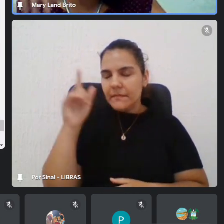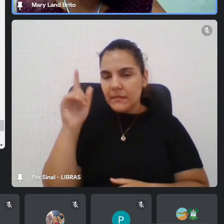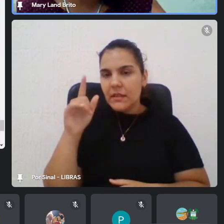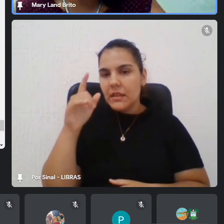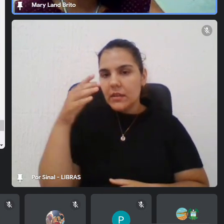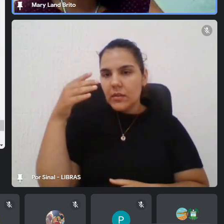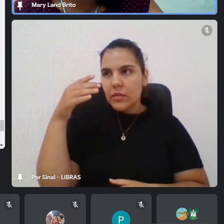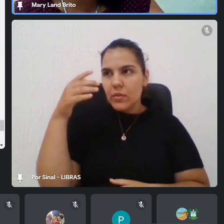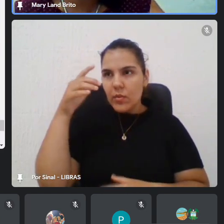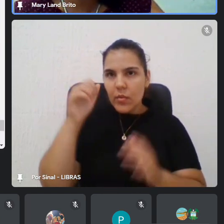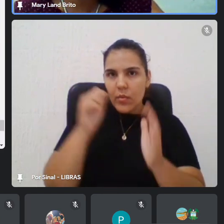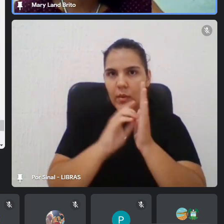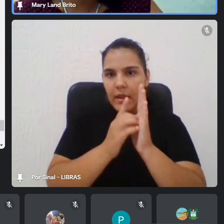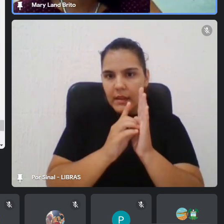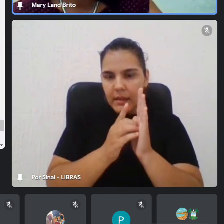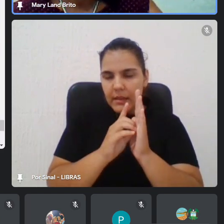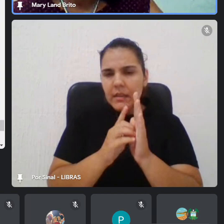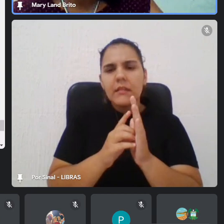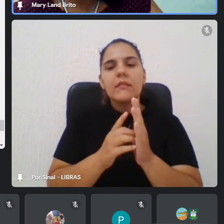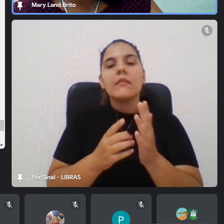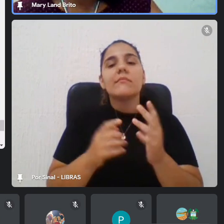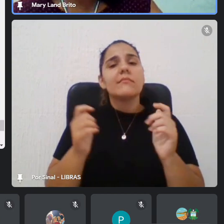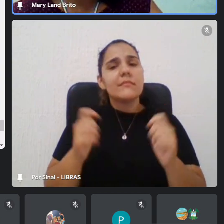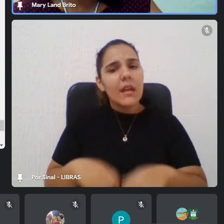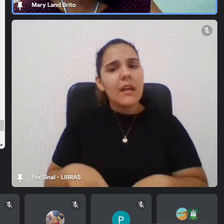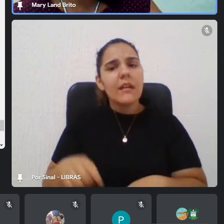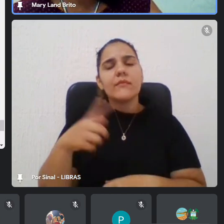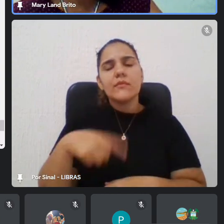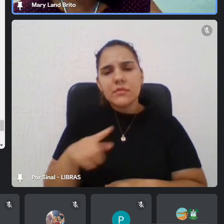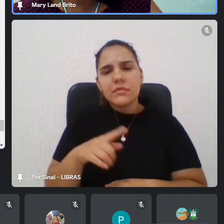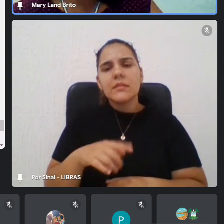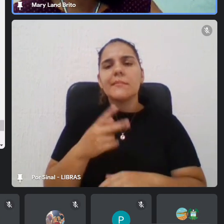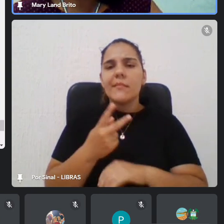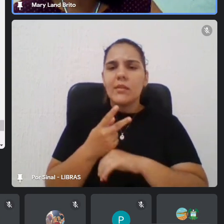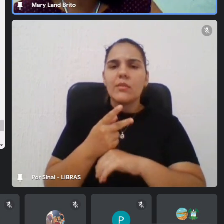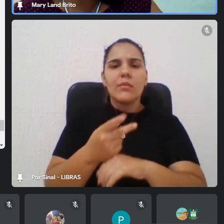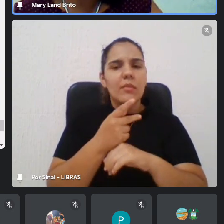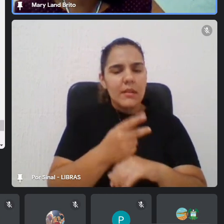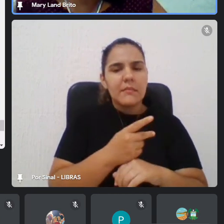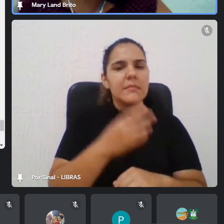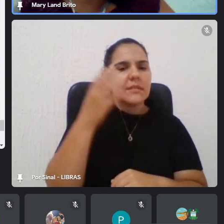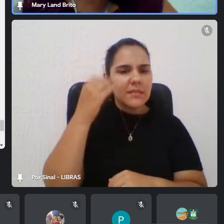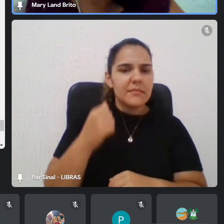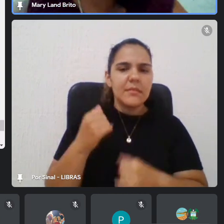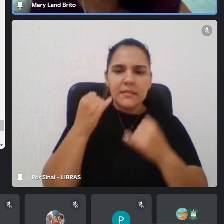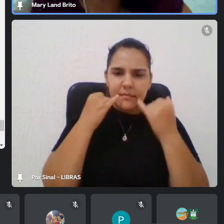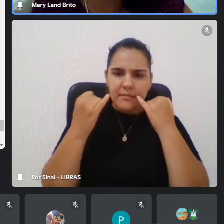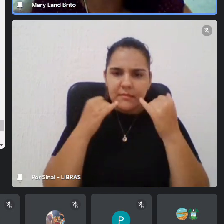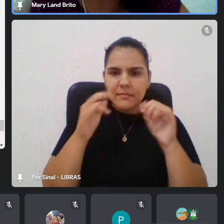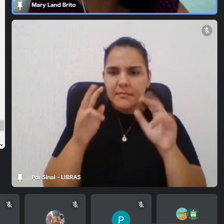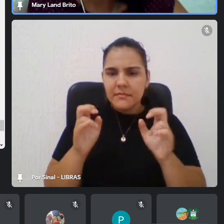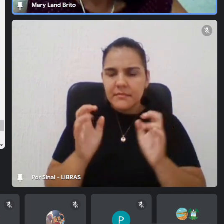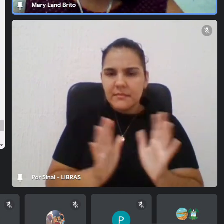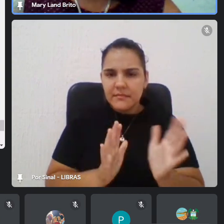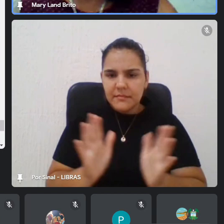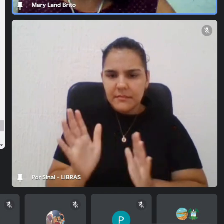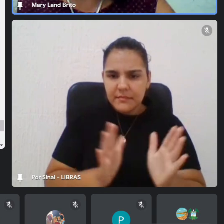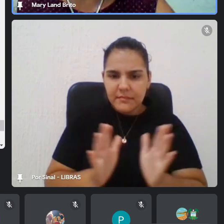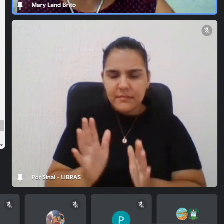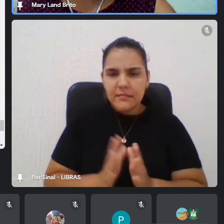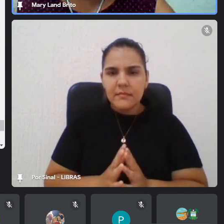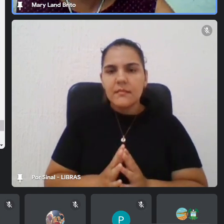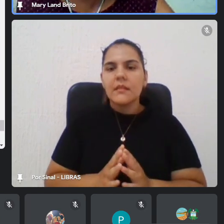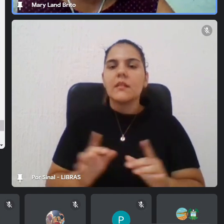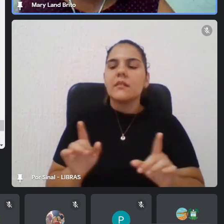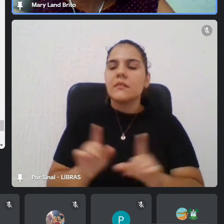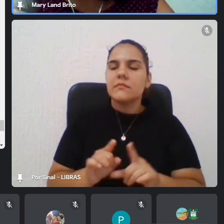Policlínica, são caminhos que vocês podem ter para pedir ajuda e orientação em relação à acessibilidade, tá? Além disso, a